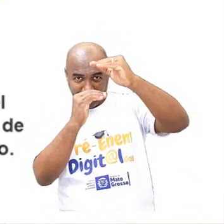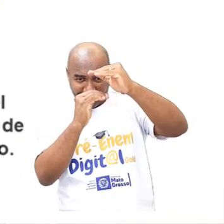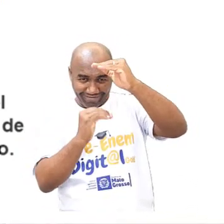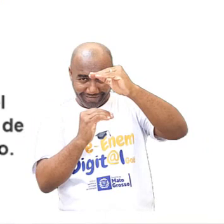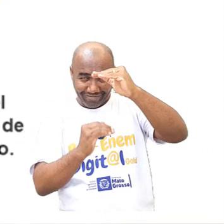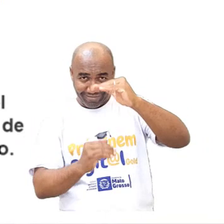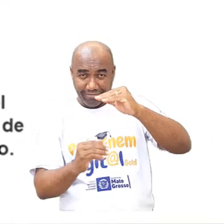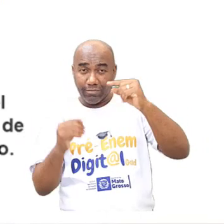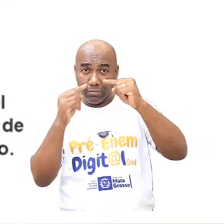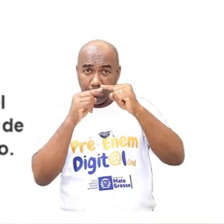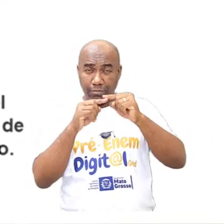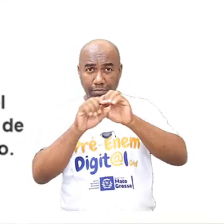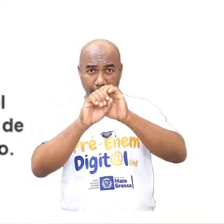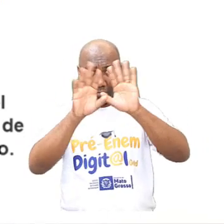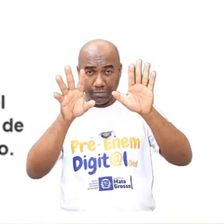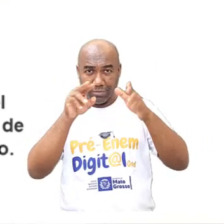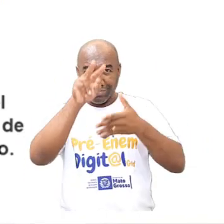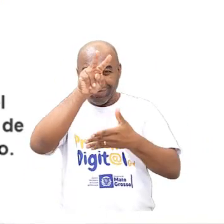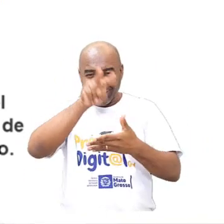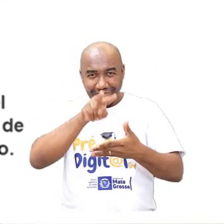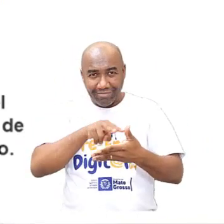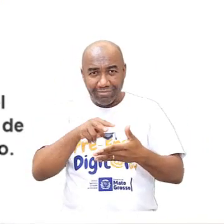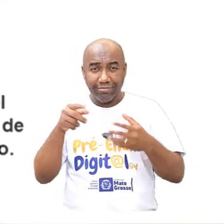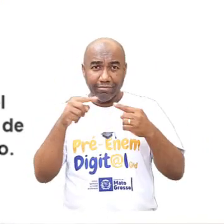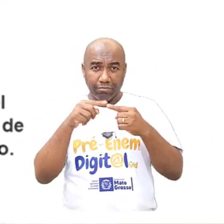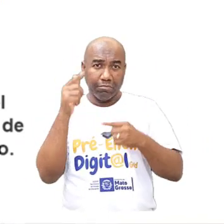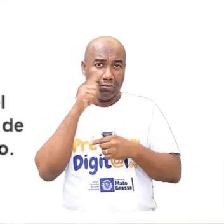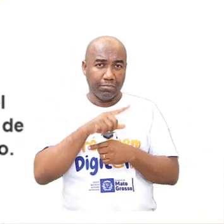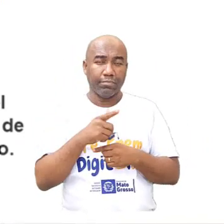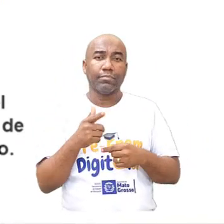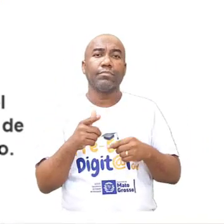que tenha duas propostas de intervenção